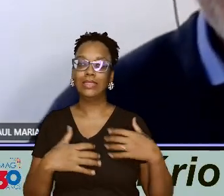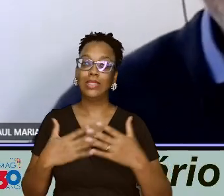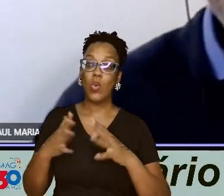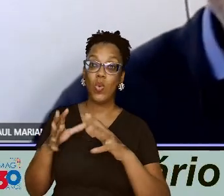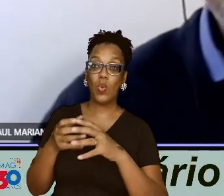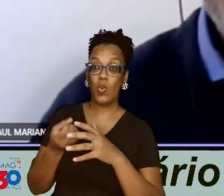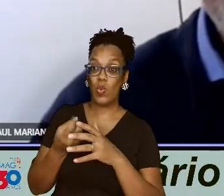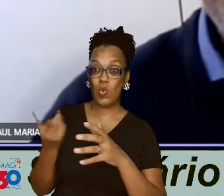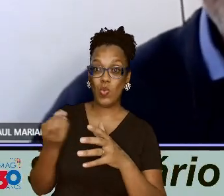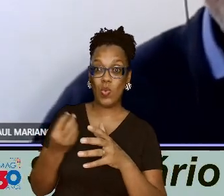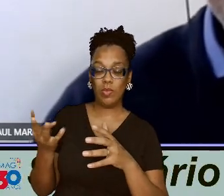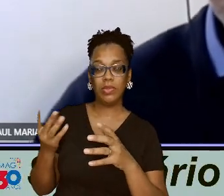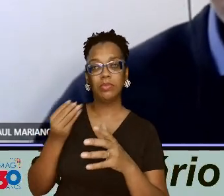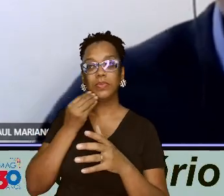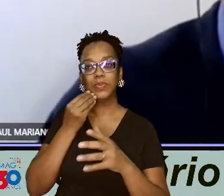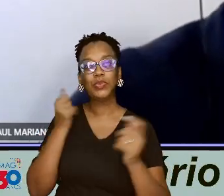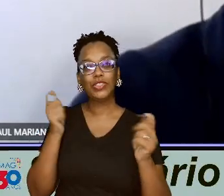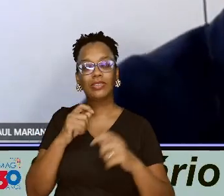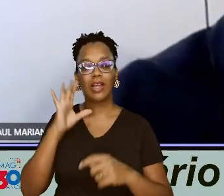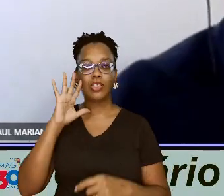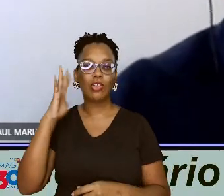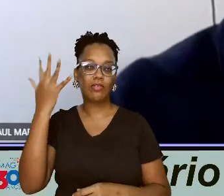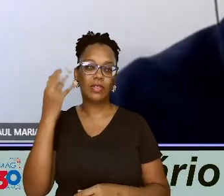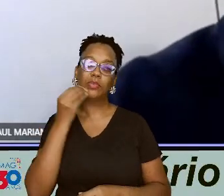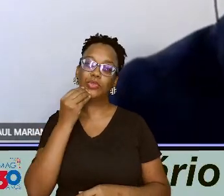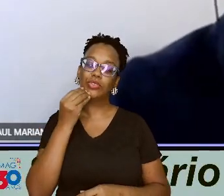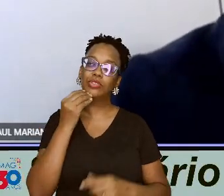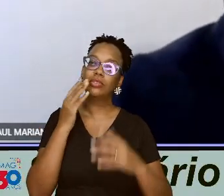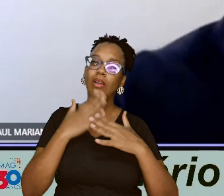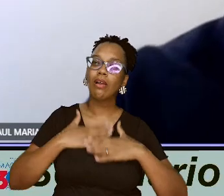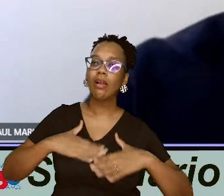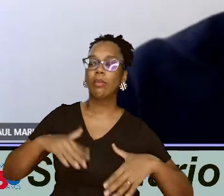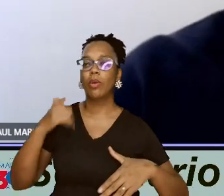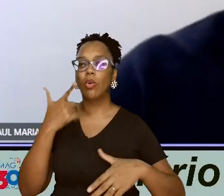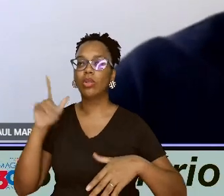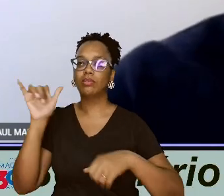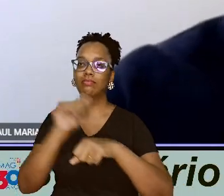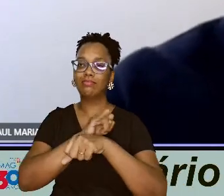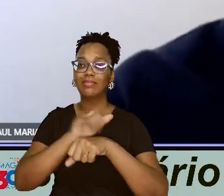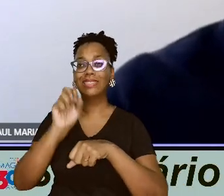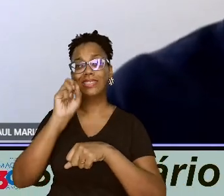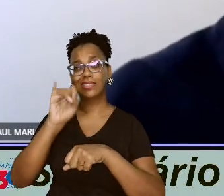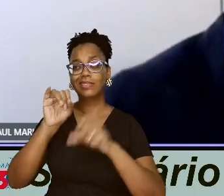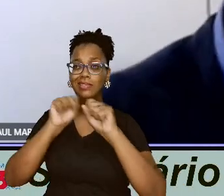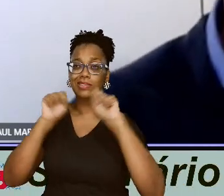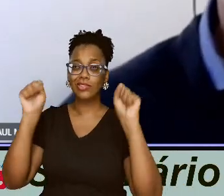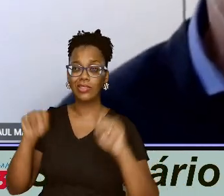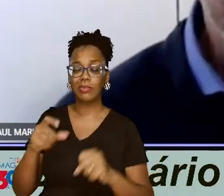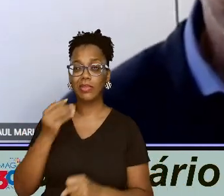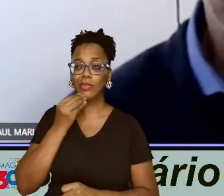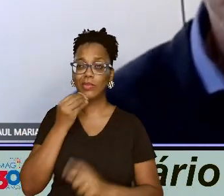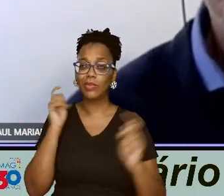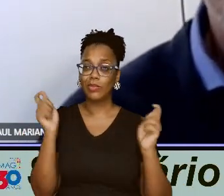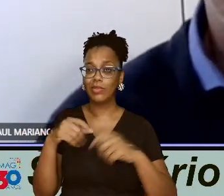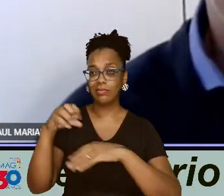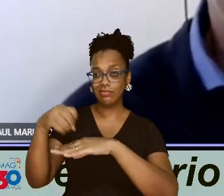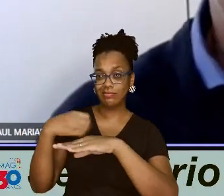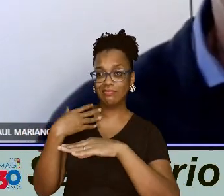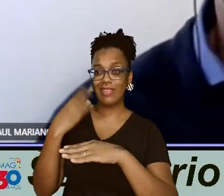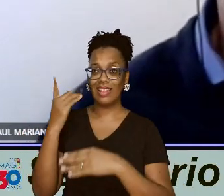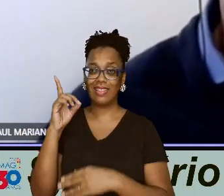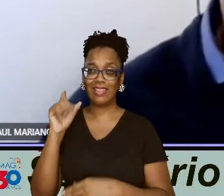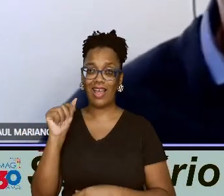também poderiam ter sido resolvidas ou poderiam ser equacionadas de uma outra maneira se o sistema tivesse possibilidade de trazer os dados.